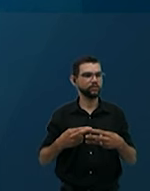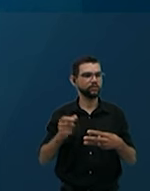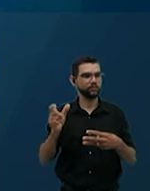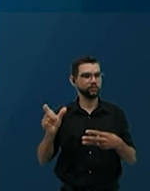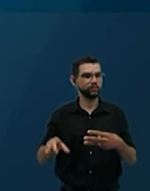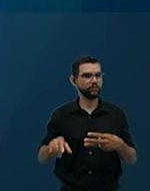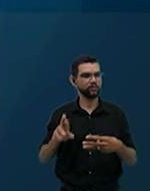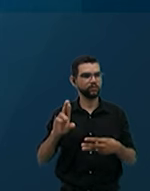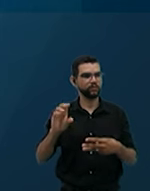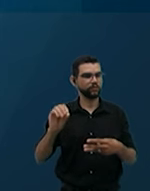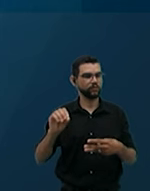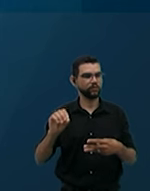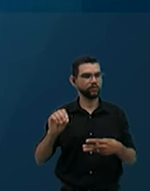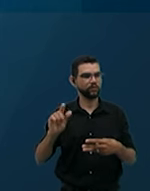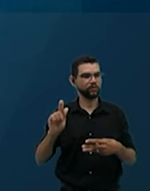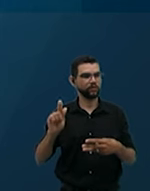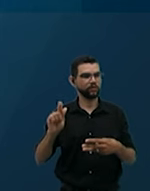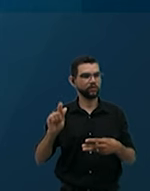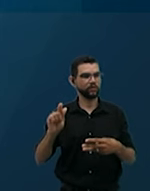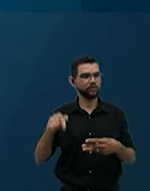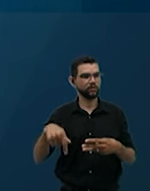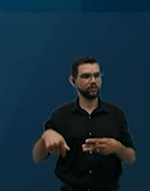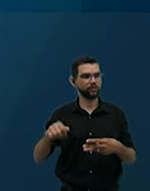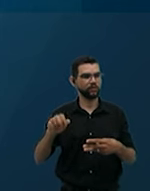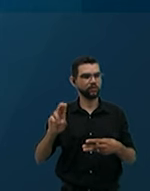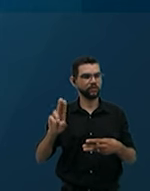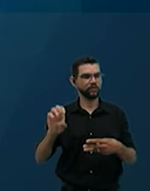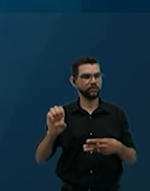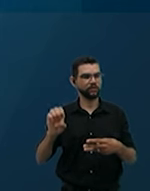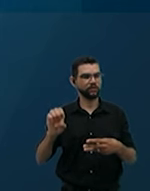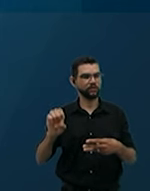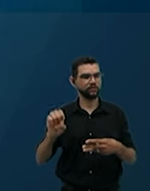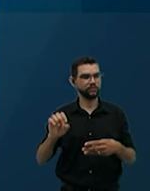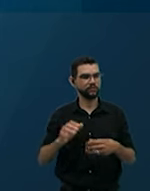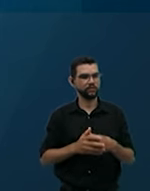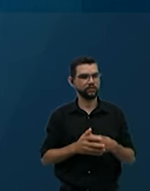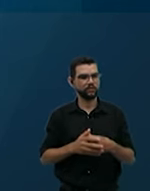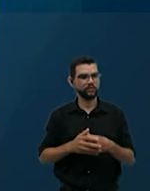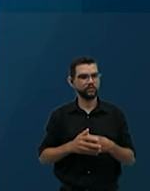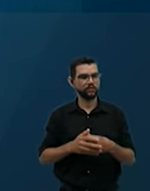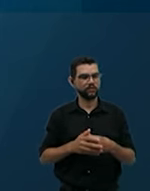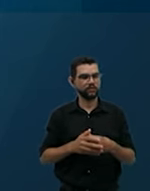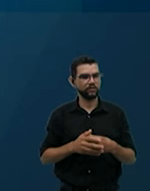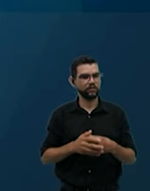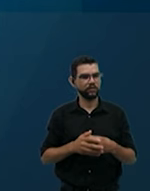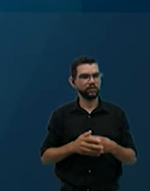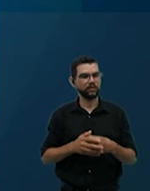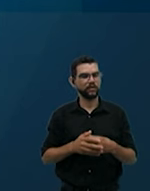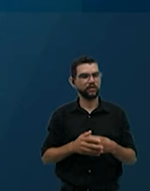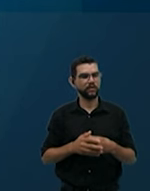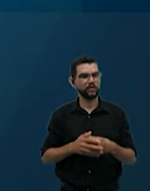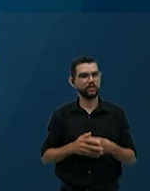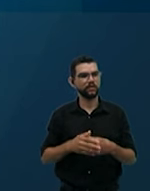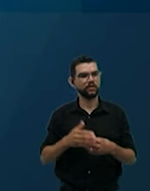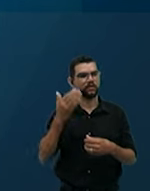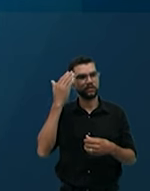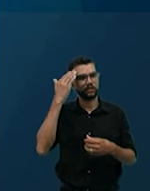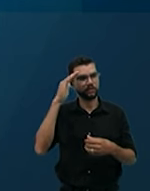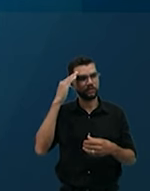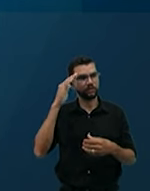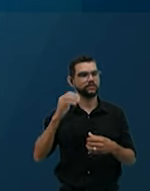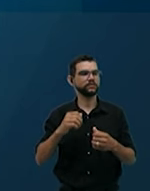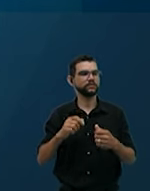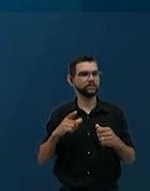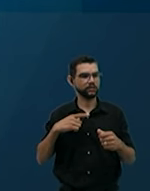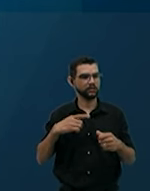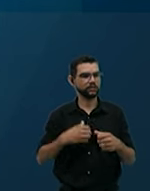fundamenta nas alíneas A e C do permissivo constitucional e defende a aplicação ao caso da súmula 54 do STJ, para que o